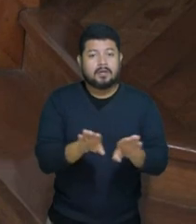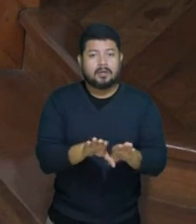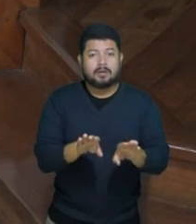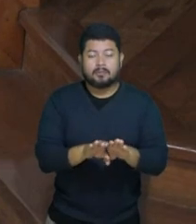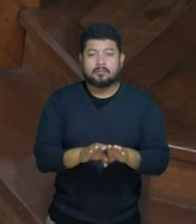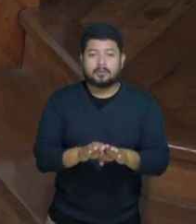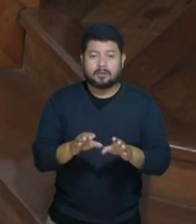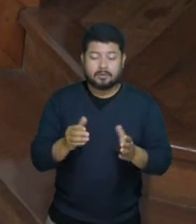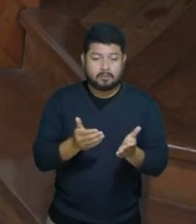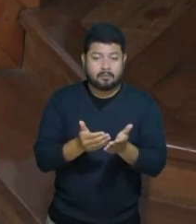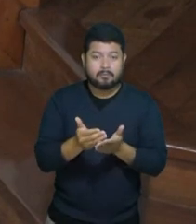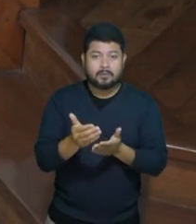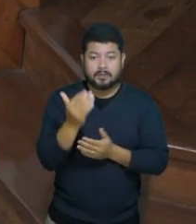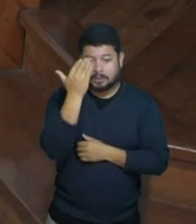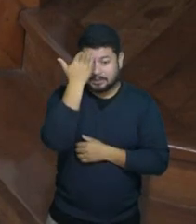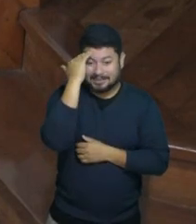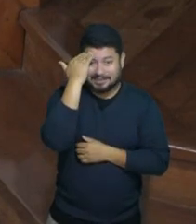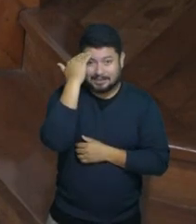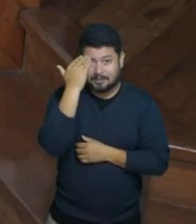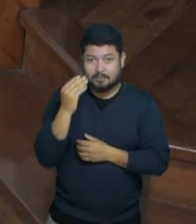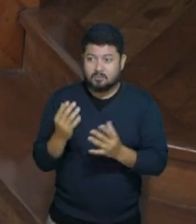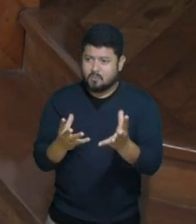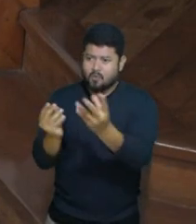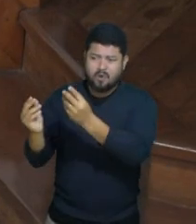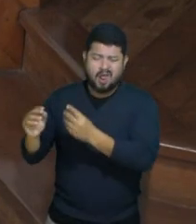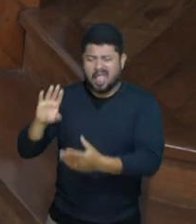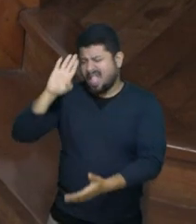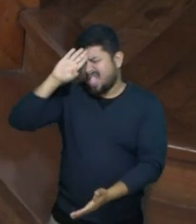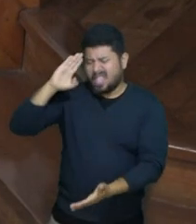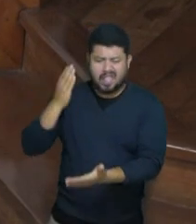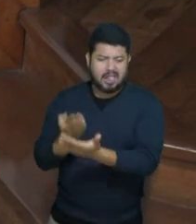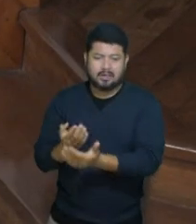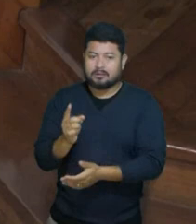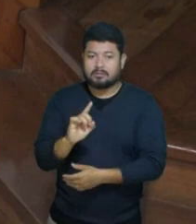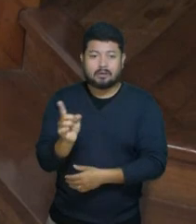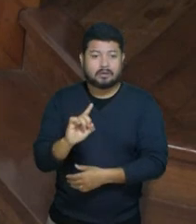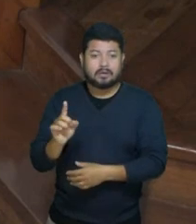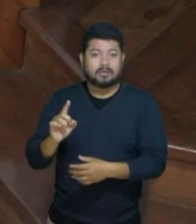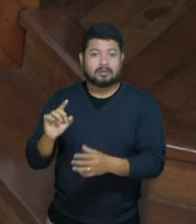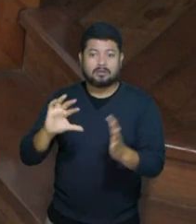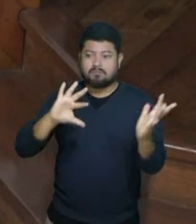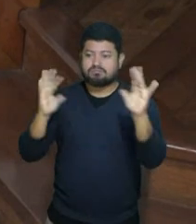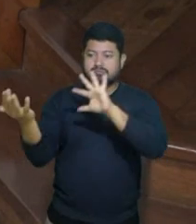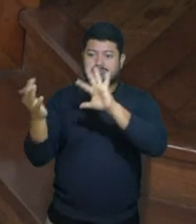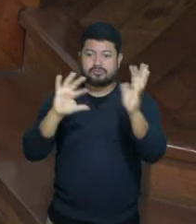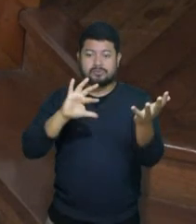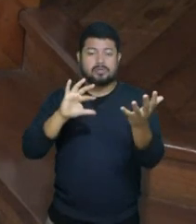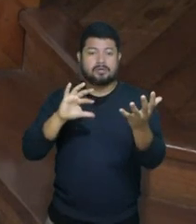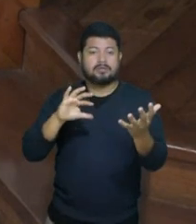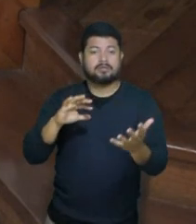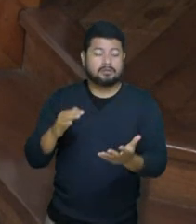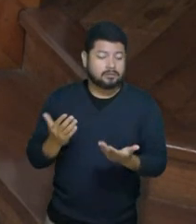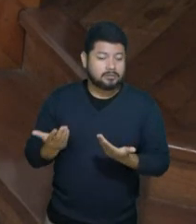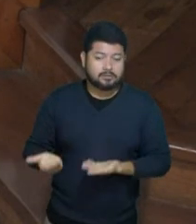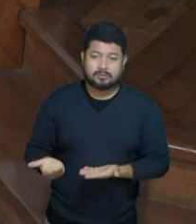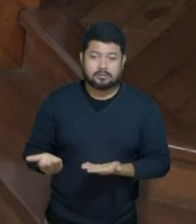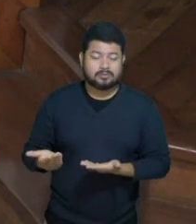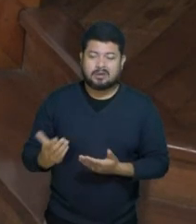entender. Né? Tem muita gente que não acredita ainda, tem muita desinformação na mídia. Isso